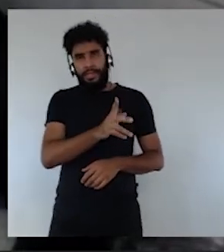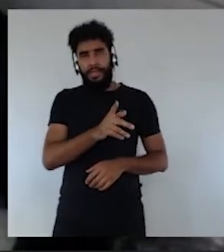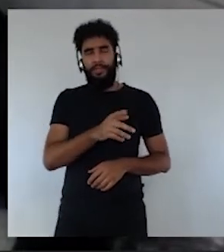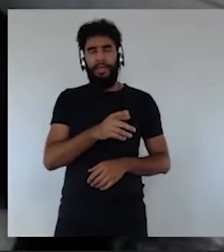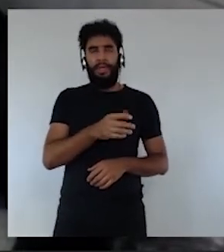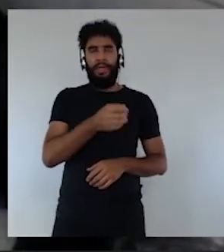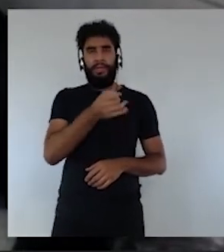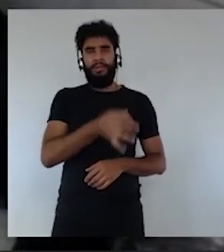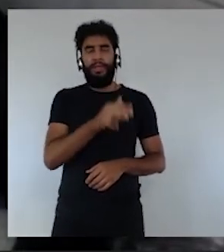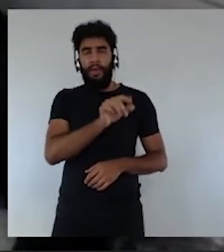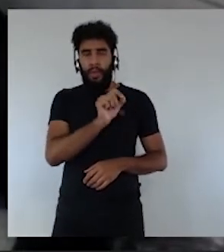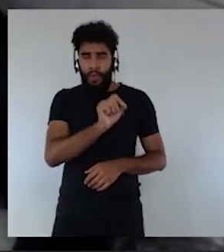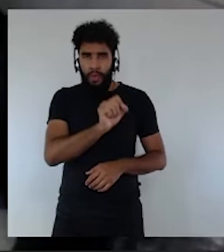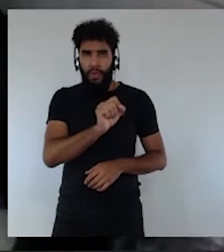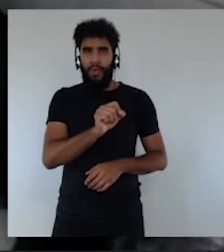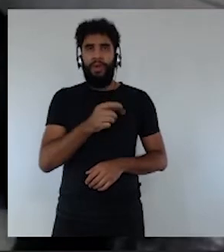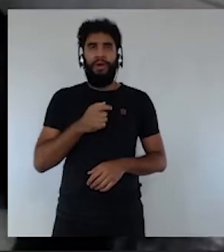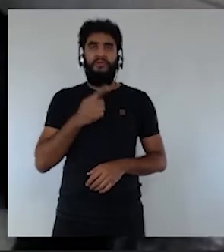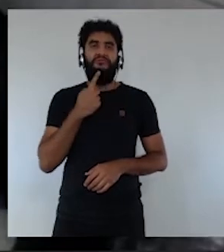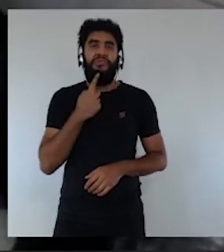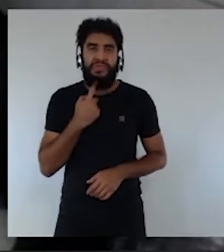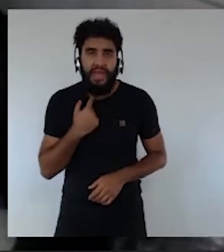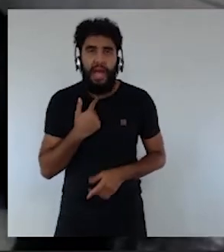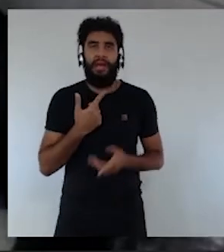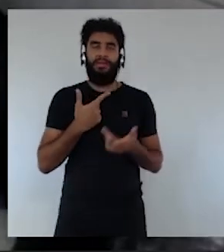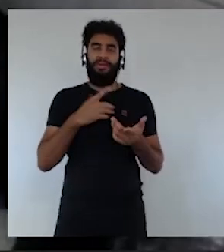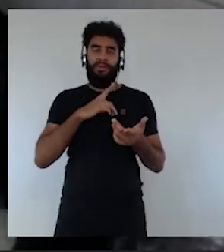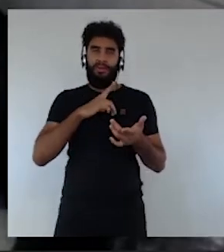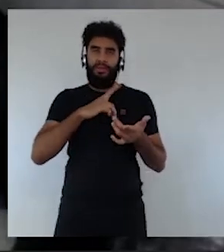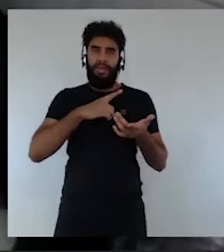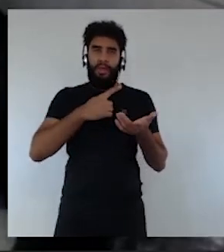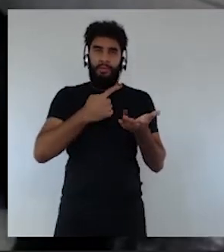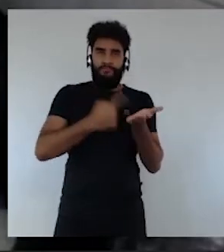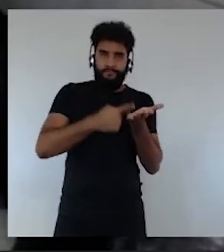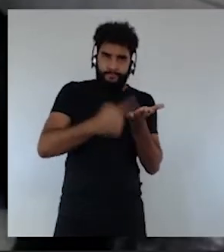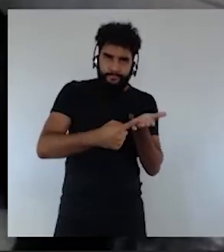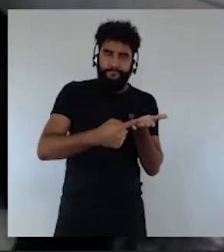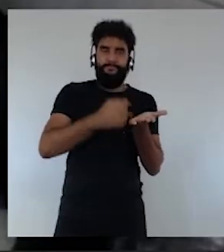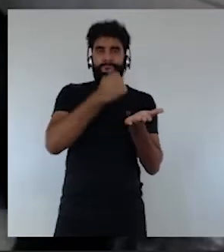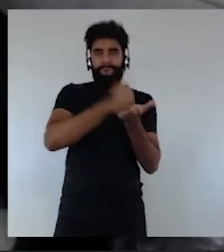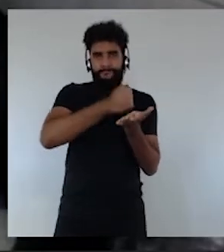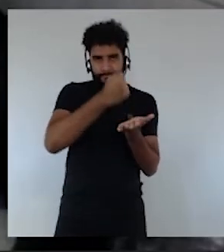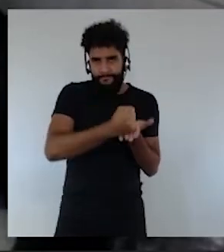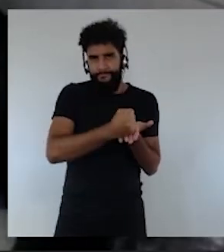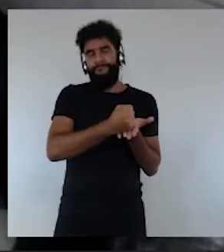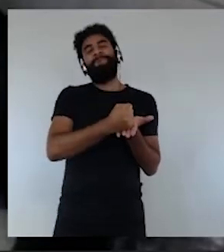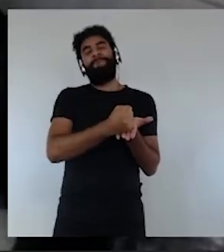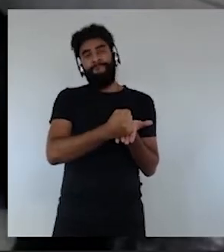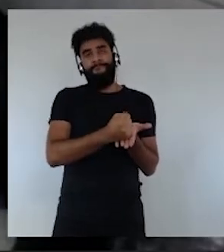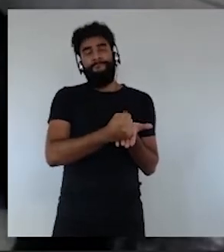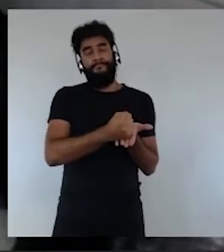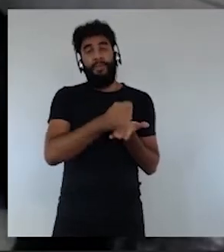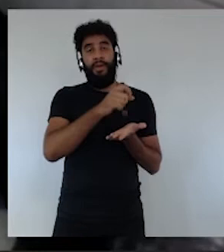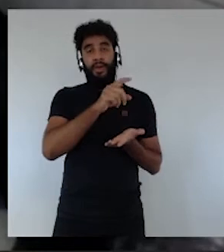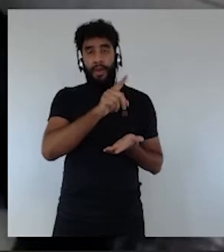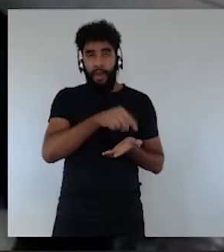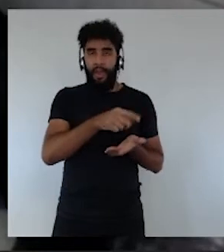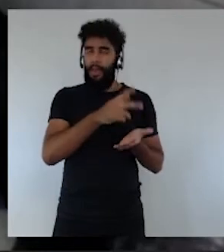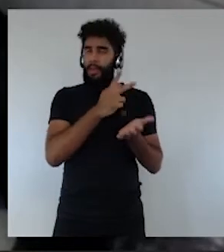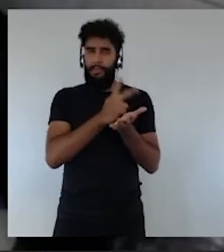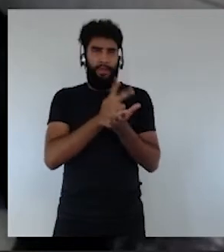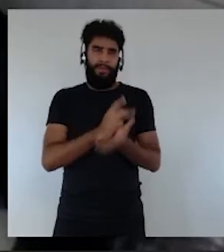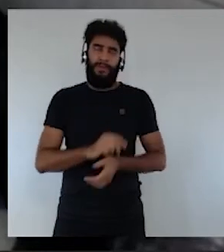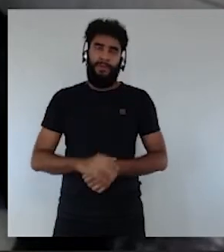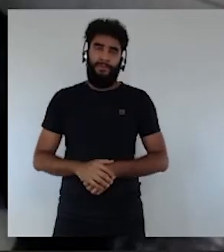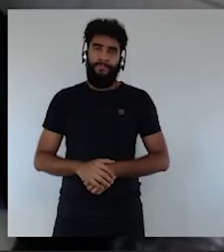a manifestação de vontade, a concretização de determinado negócio jurídico num contrato é a mesma.